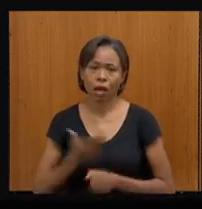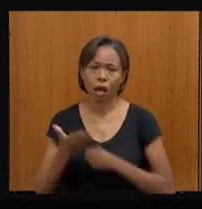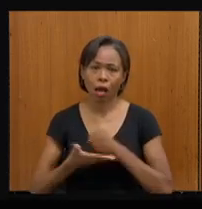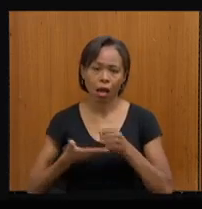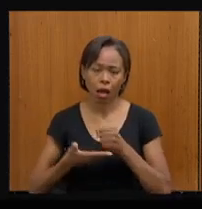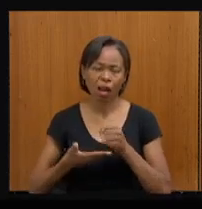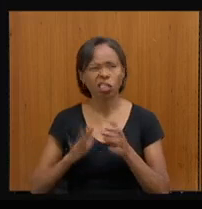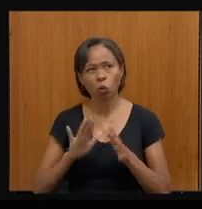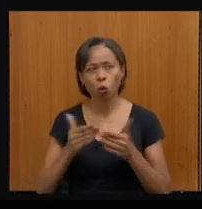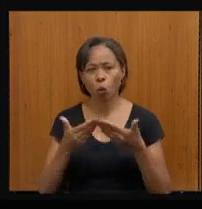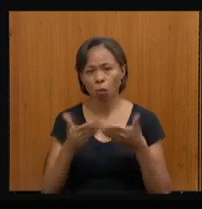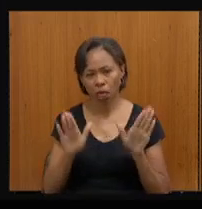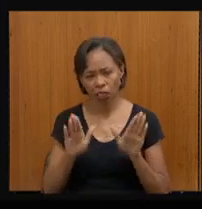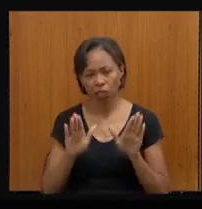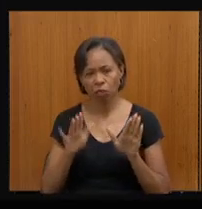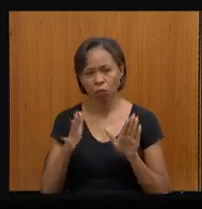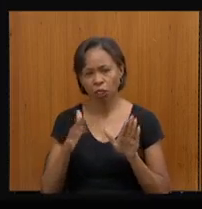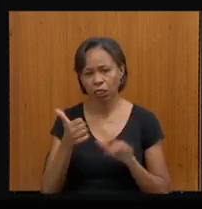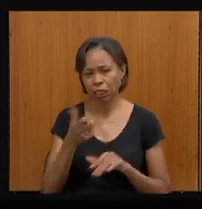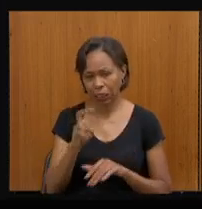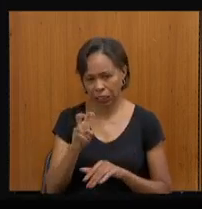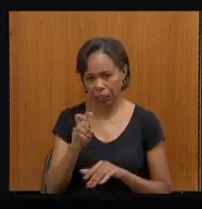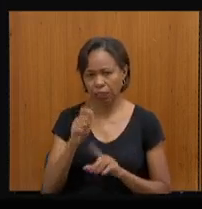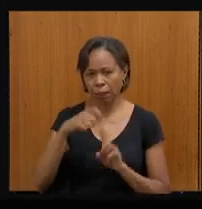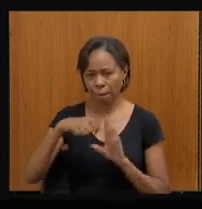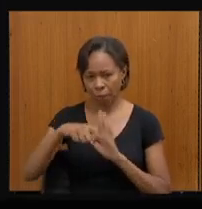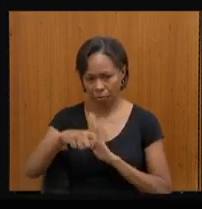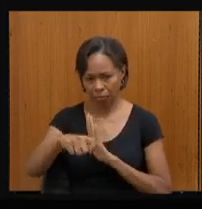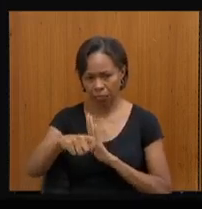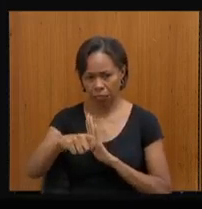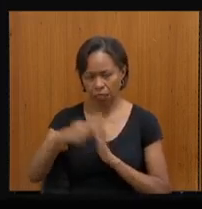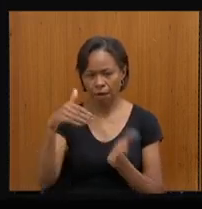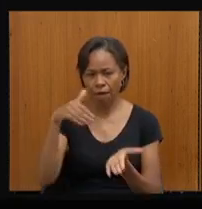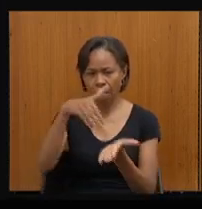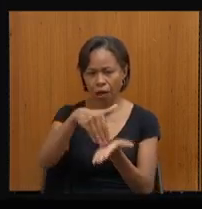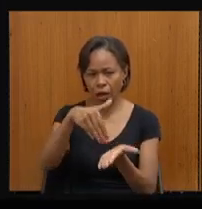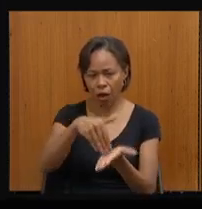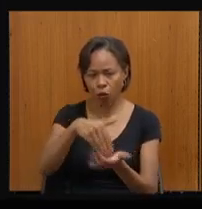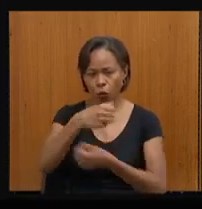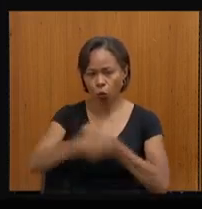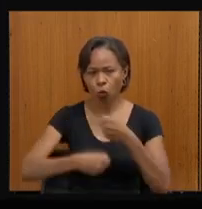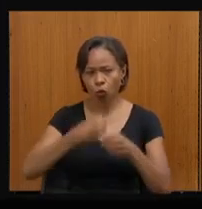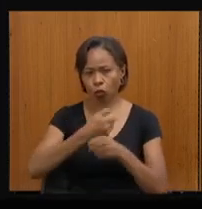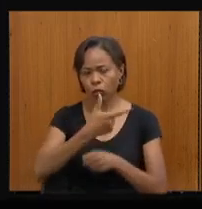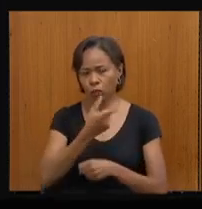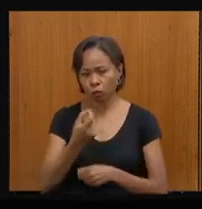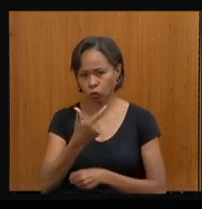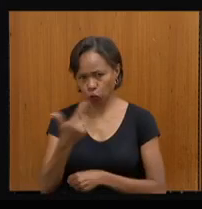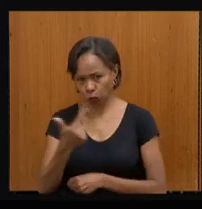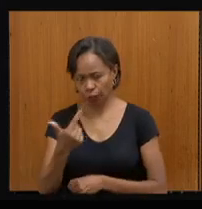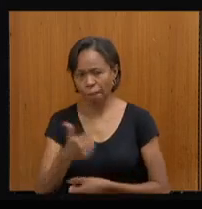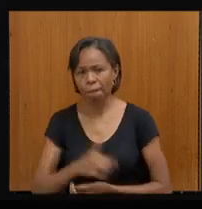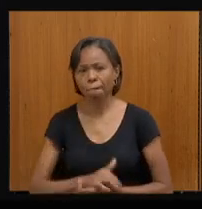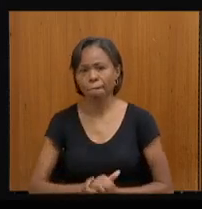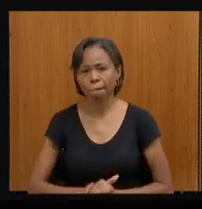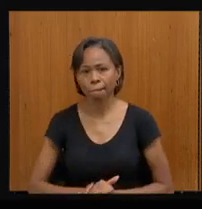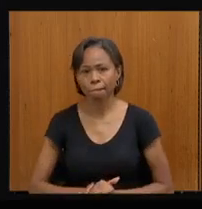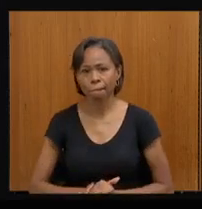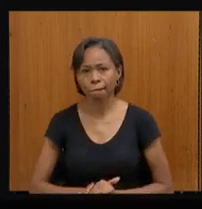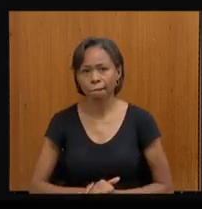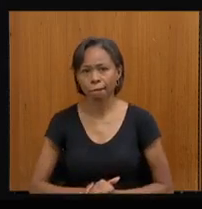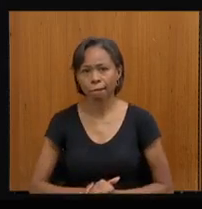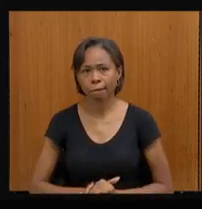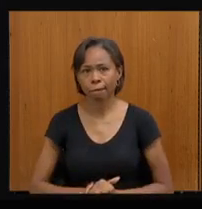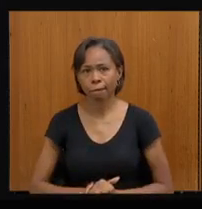15 meses ok final do ano que vem bom aí nós